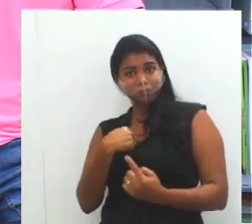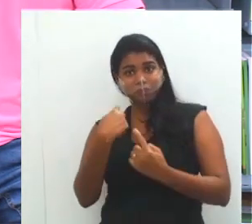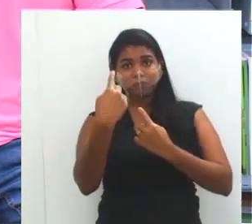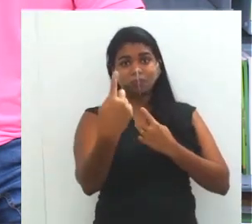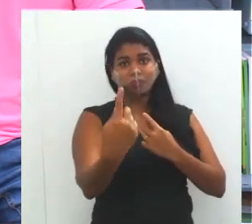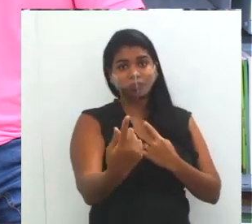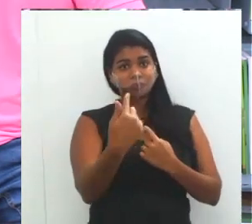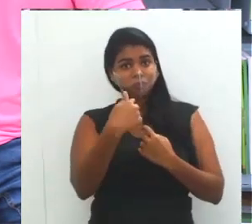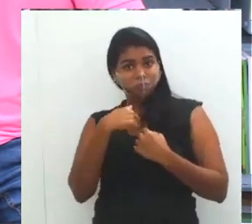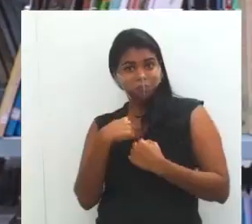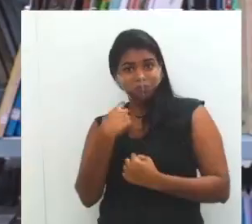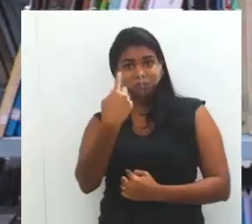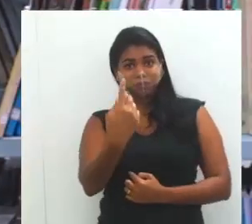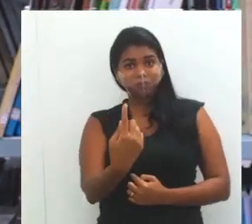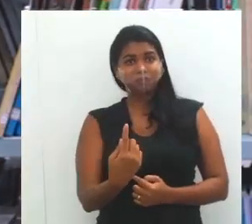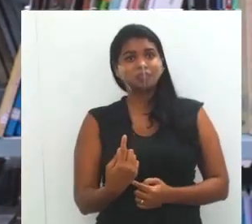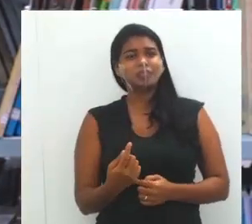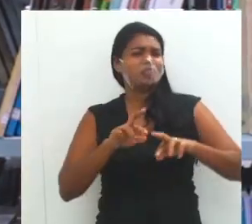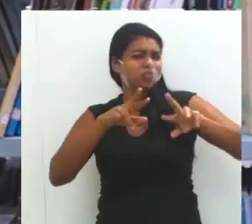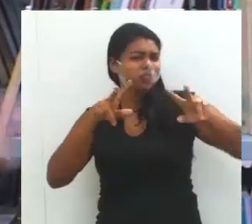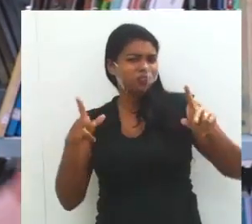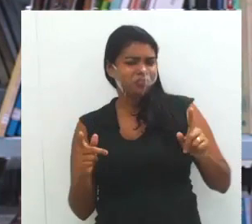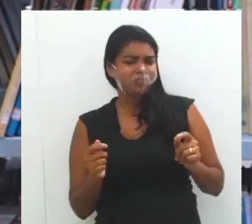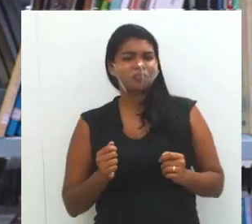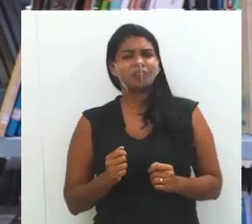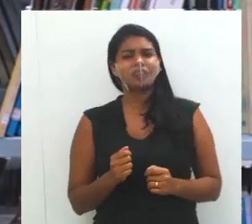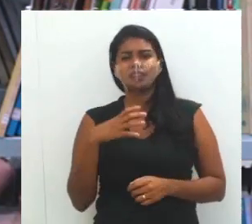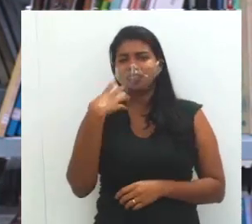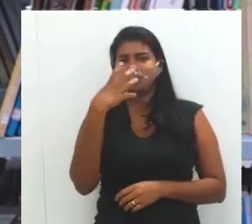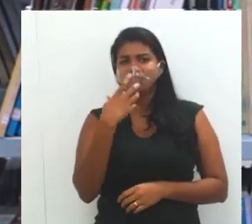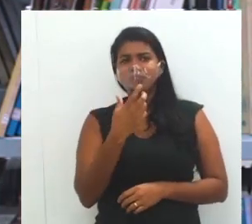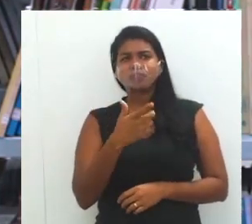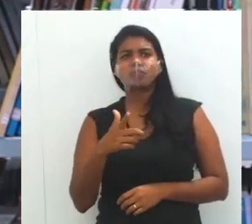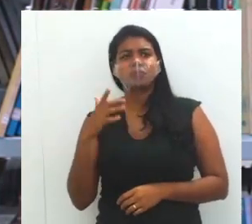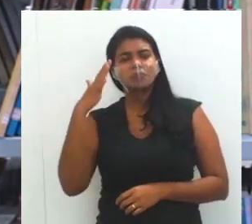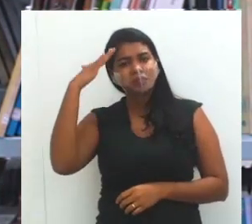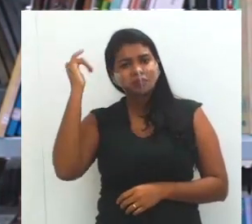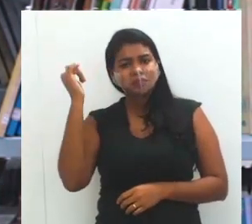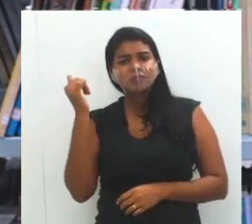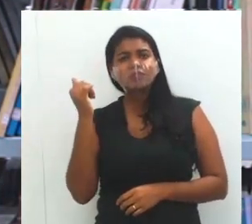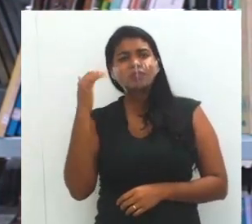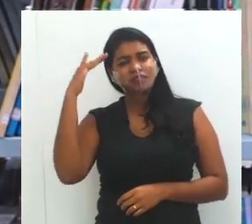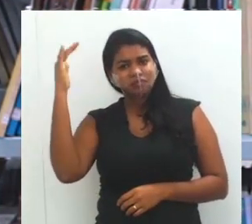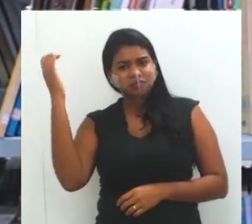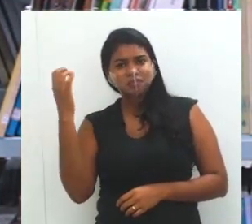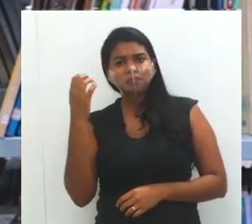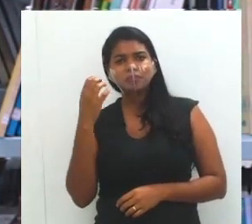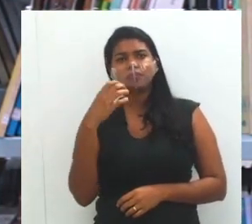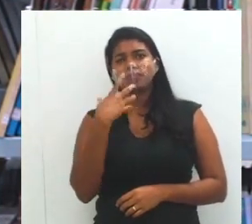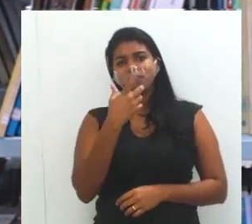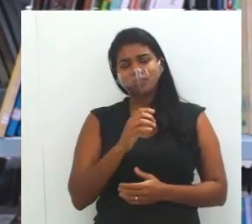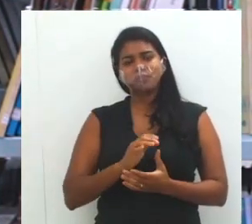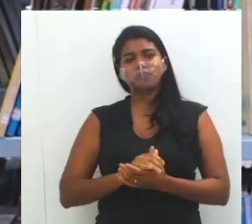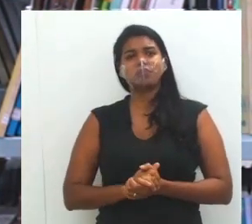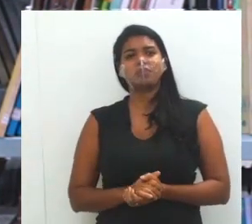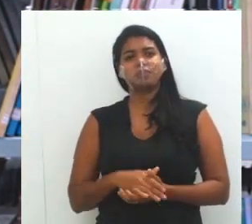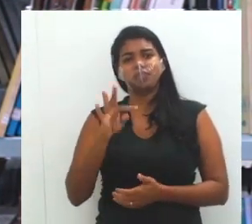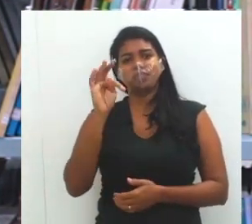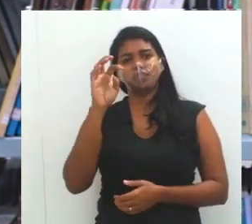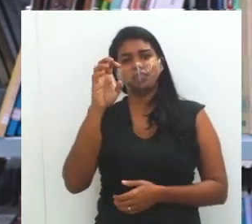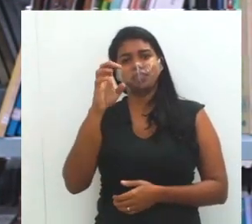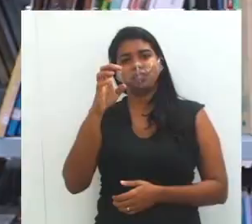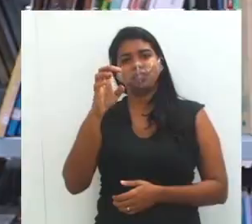que teve, como vocês verão, ele teve várias parcerias, entre eles haverá Humberto Teixeira e o Zé Dantas, que nós veremos